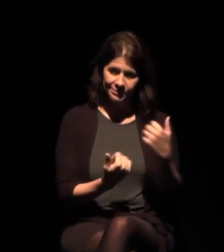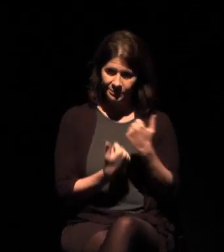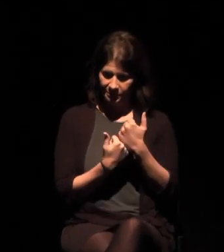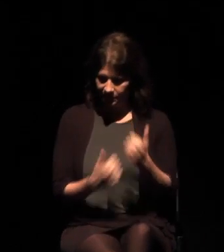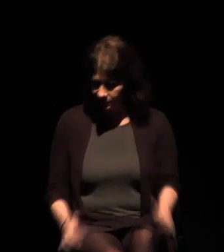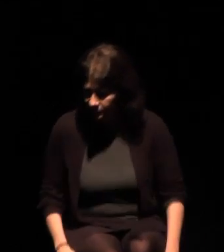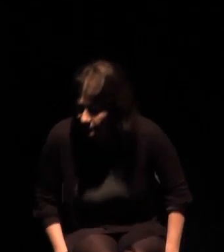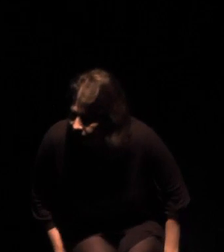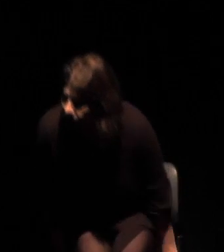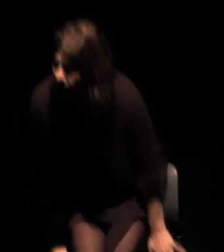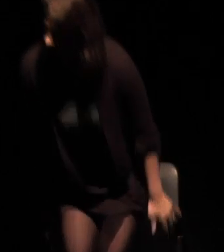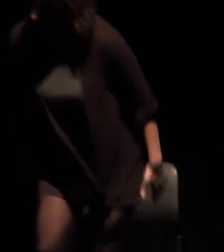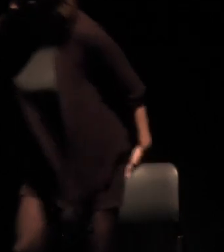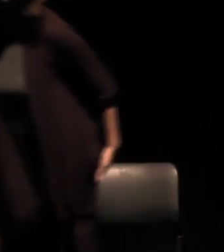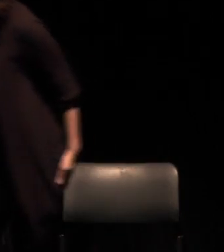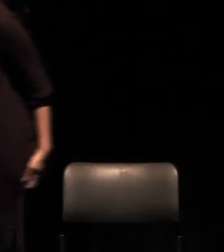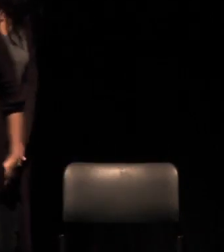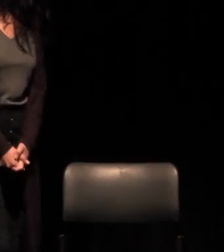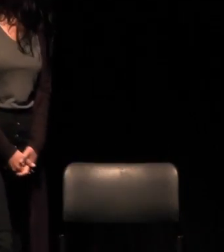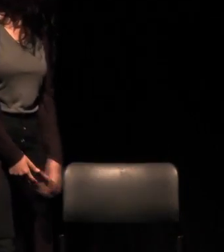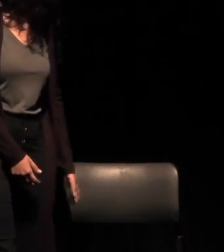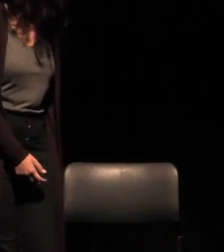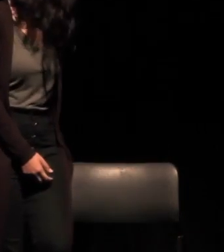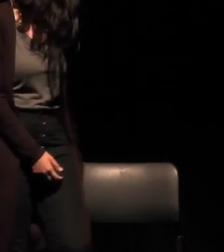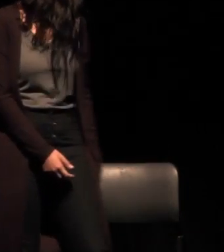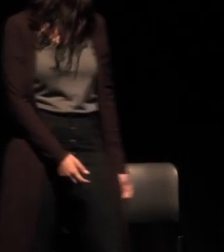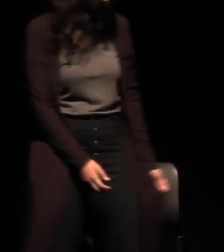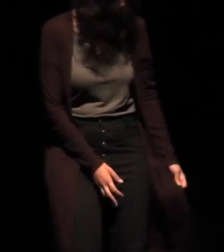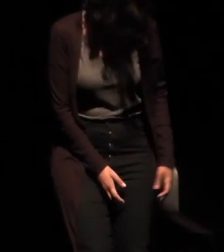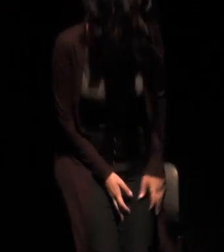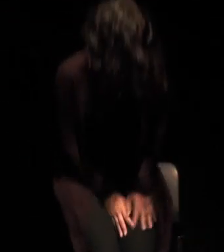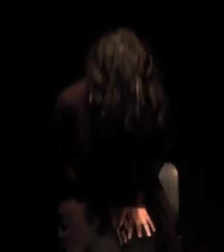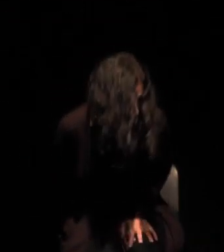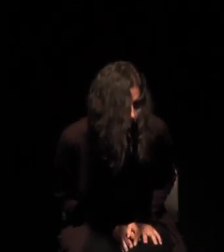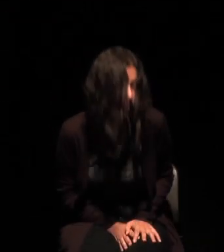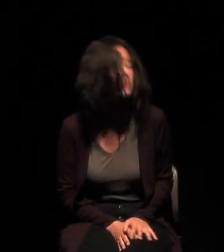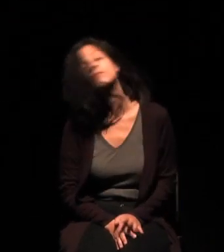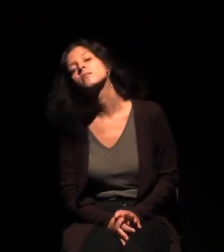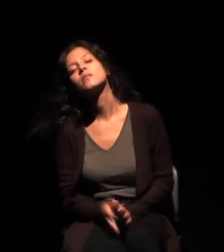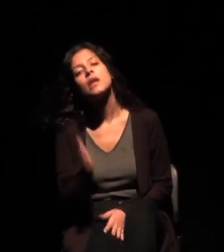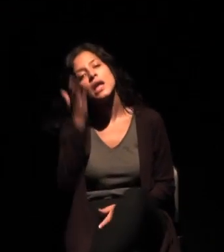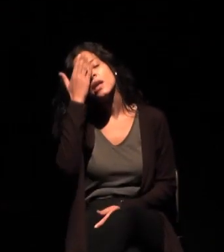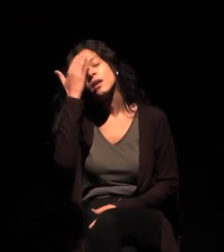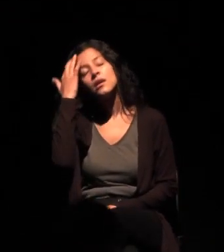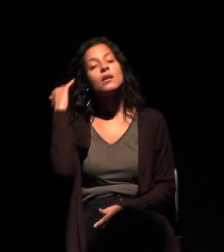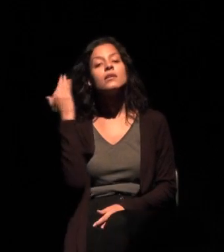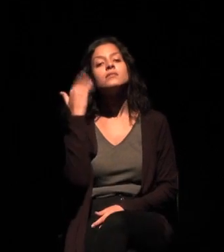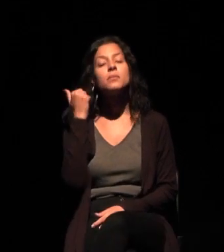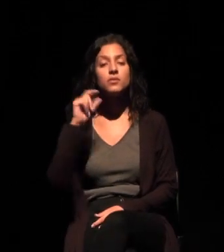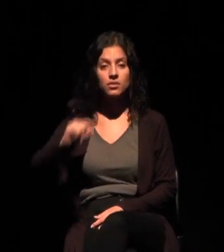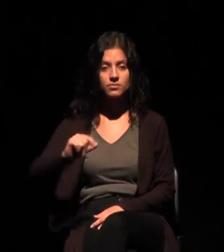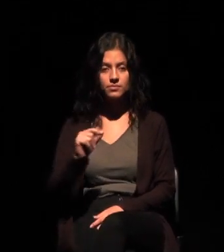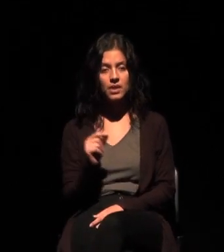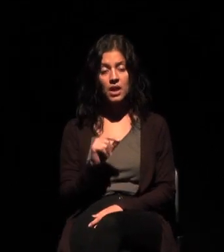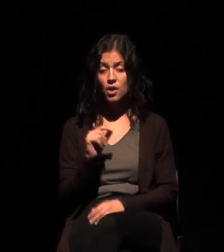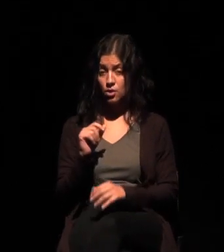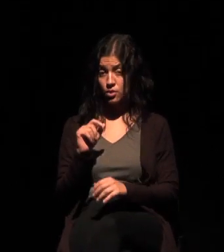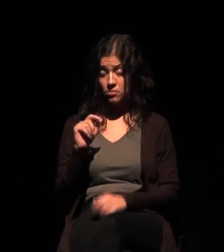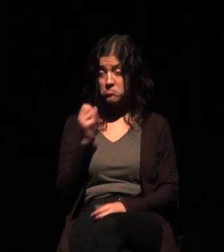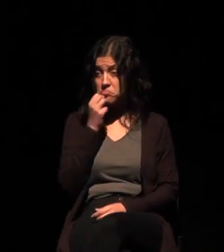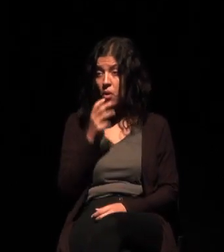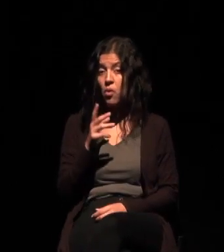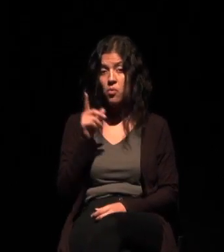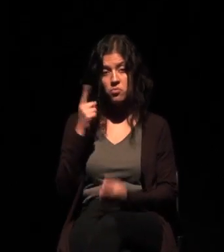inclusive é que o sucesso deste partido que não é um sucesso só porque esse tem sido um sucesso facto é global